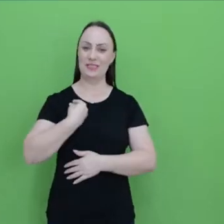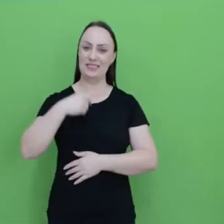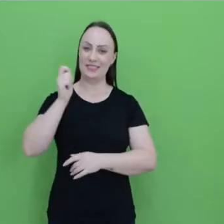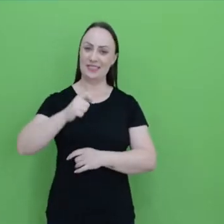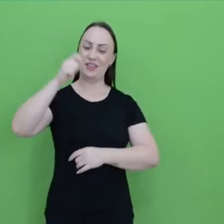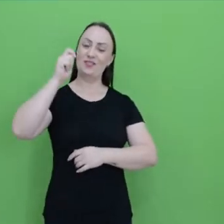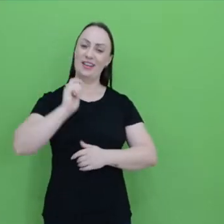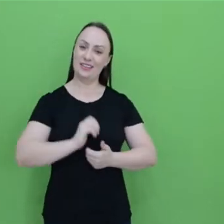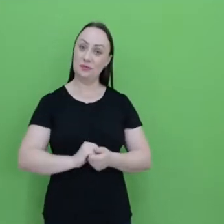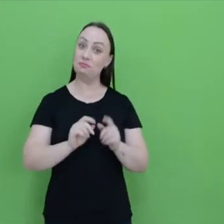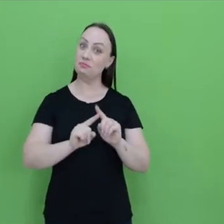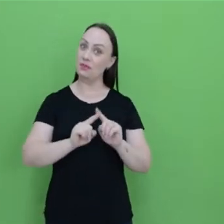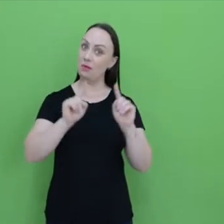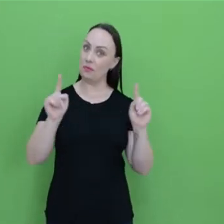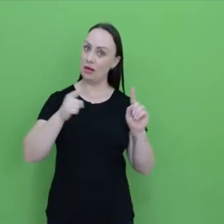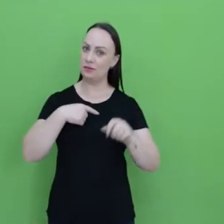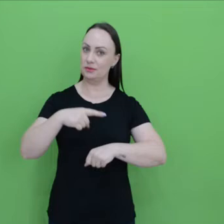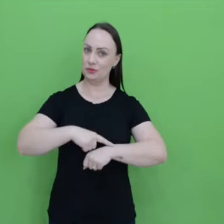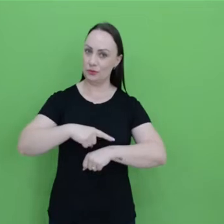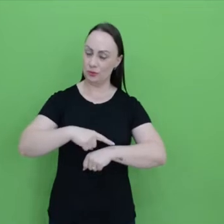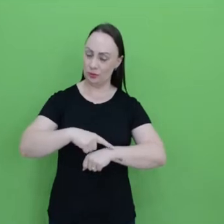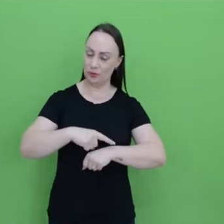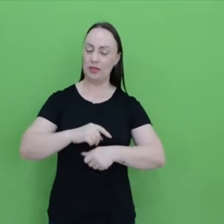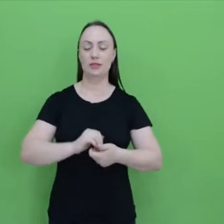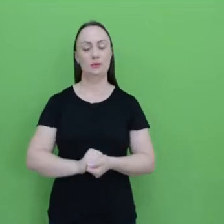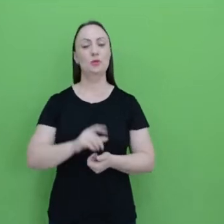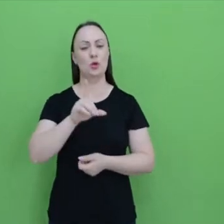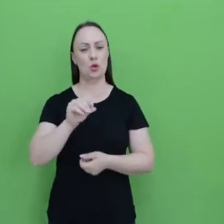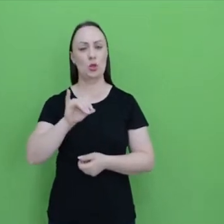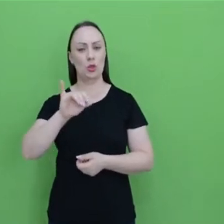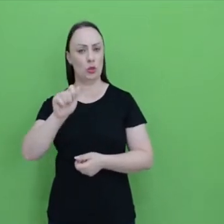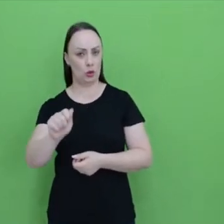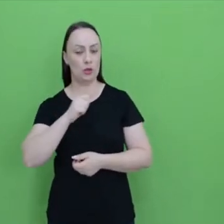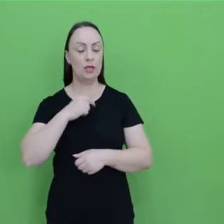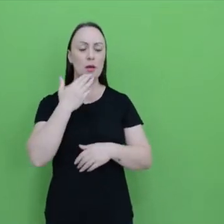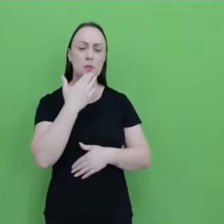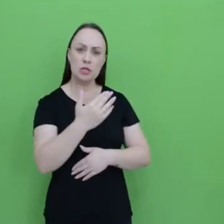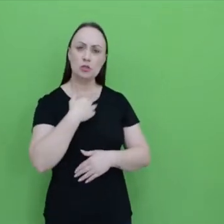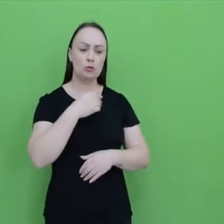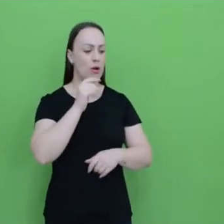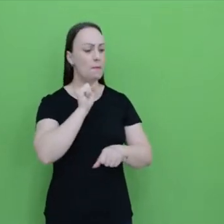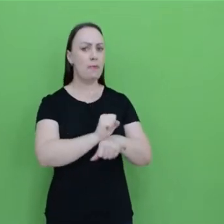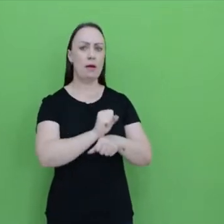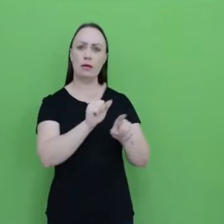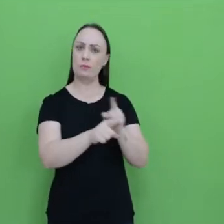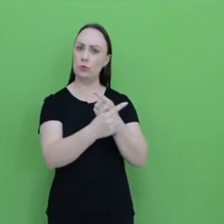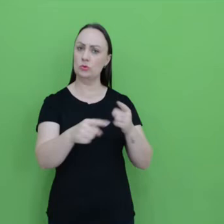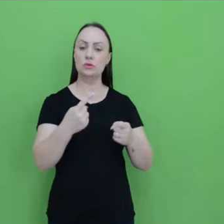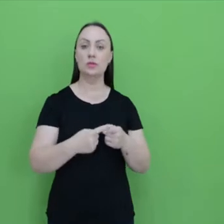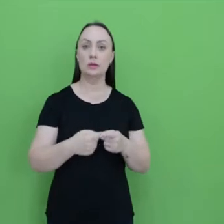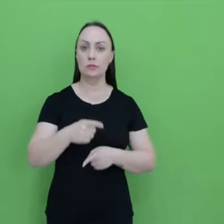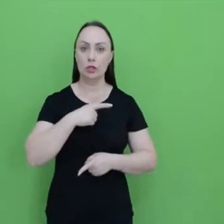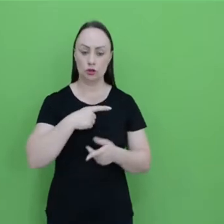da fada. Porém, num determinado momento, Doia pediu que a música parasse, pois ela